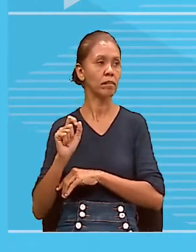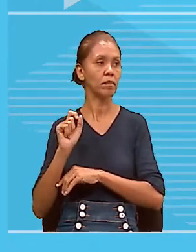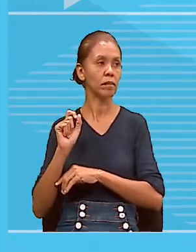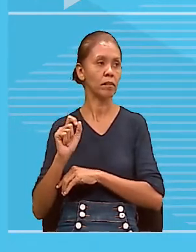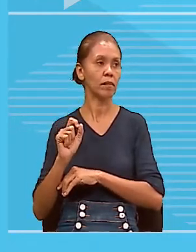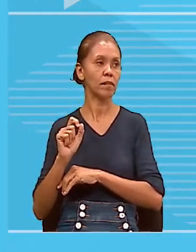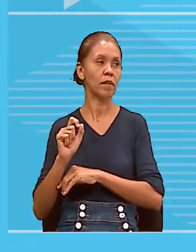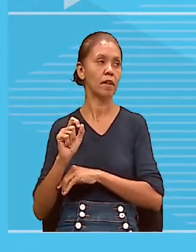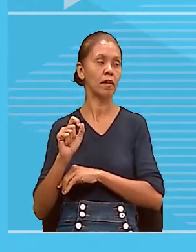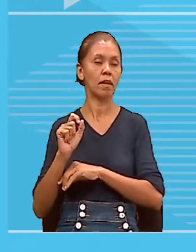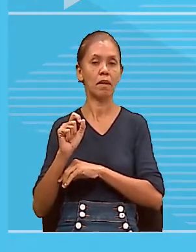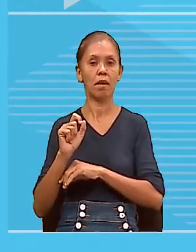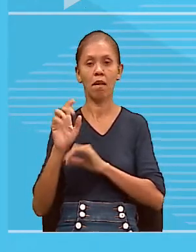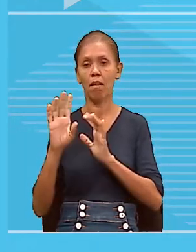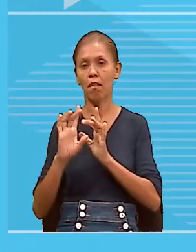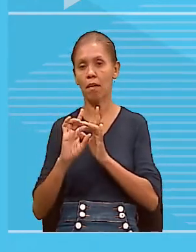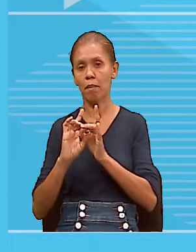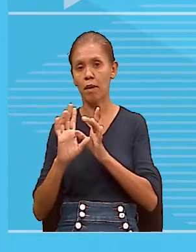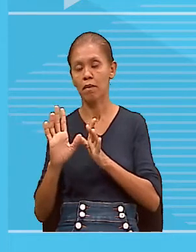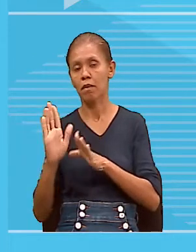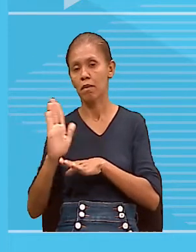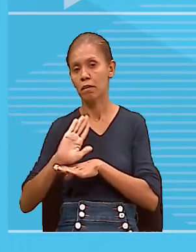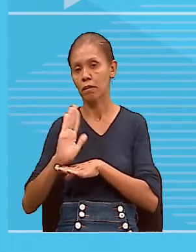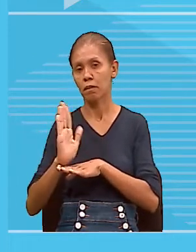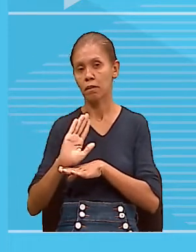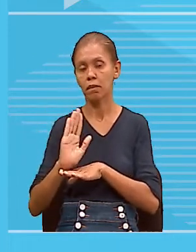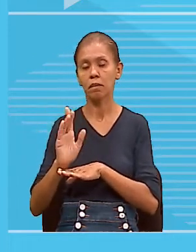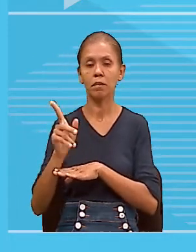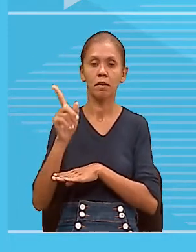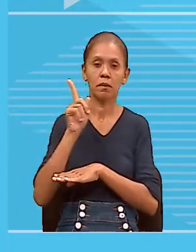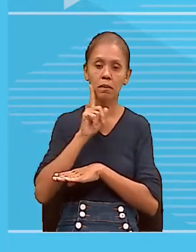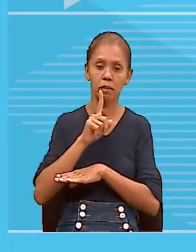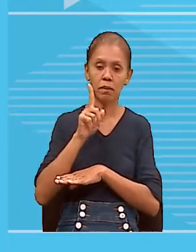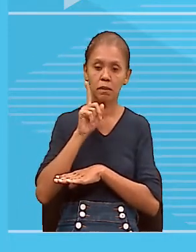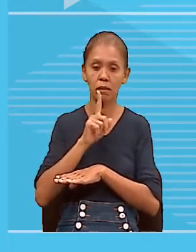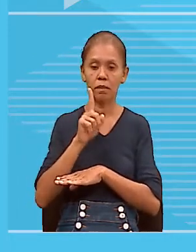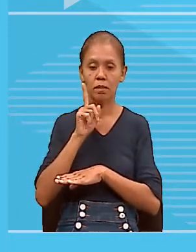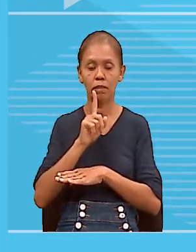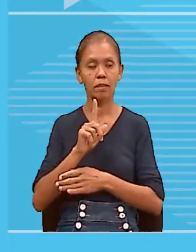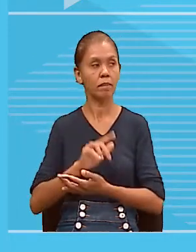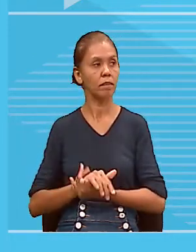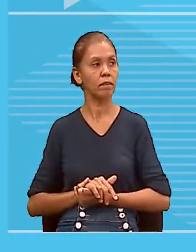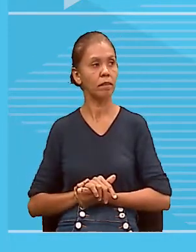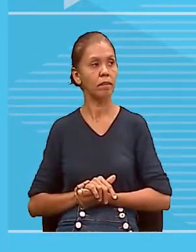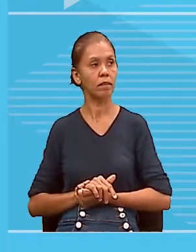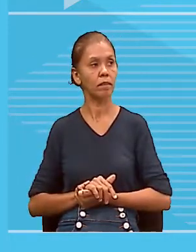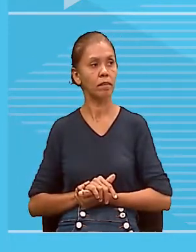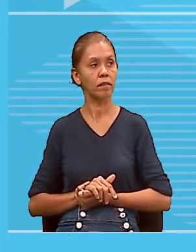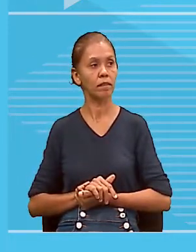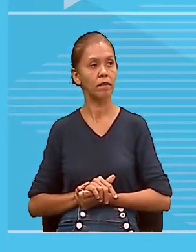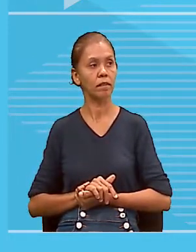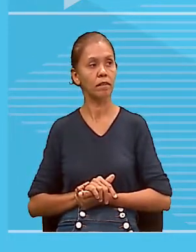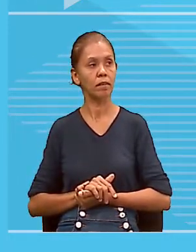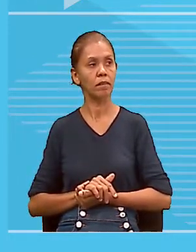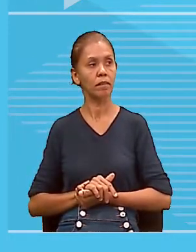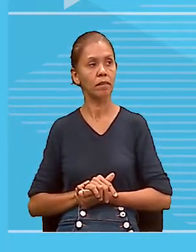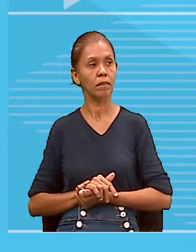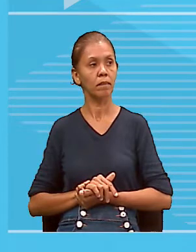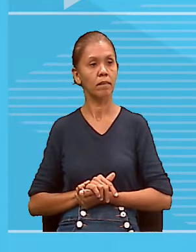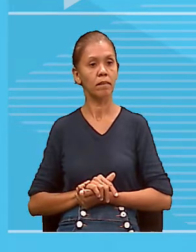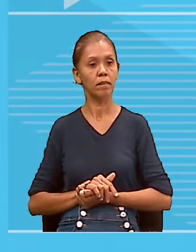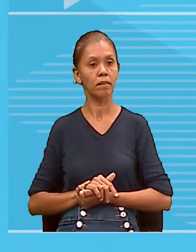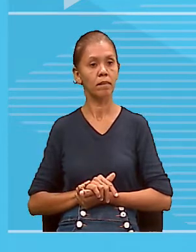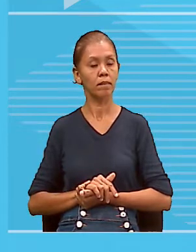american way of life do modo de vida americano notadamente passa a fazer muito a cabeça dos brasileiros e das